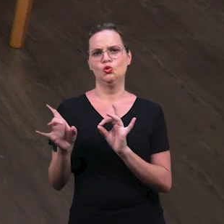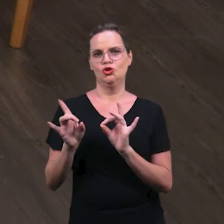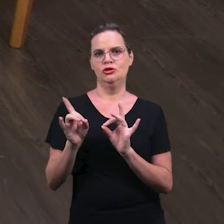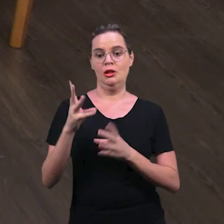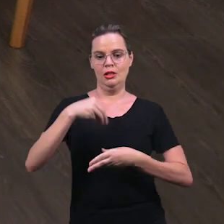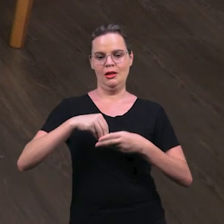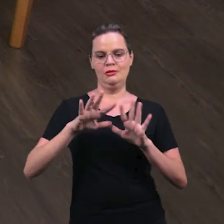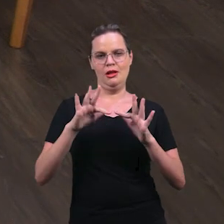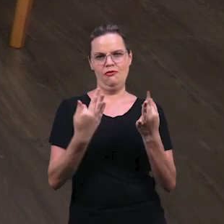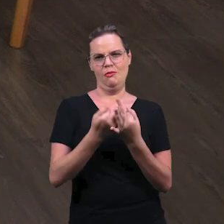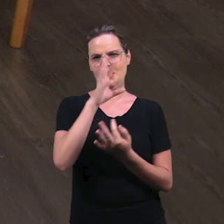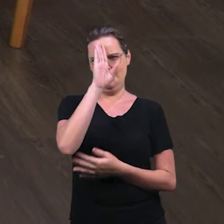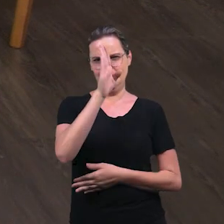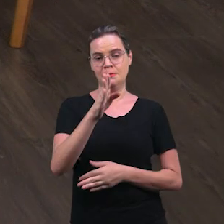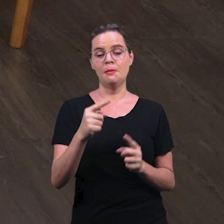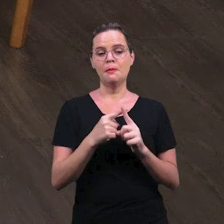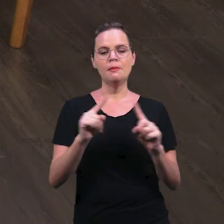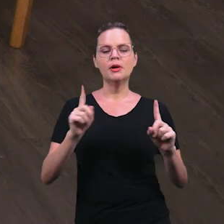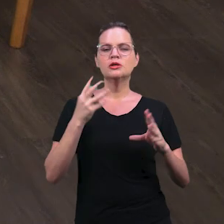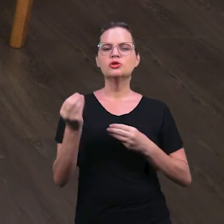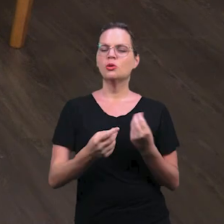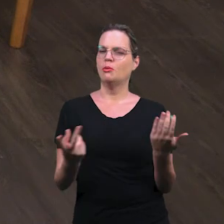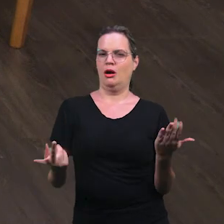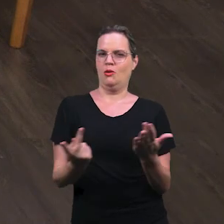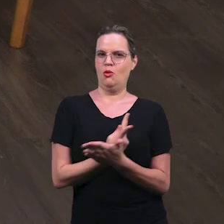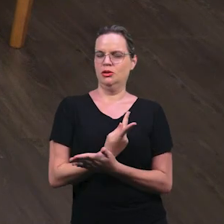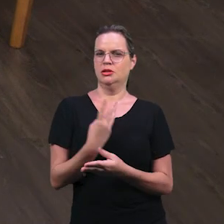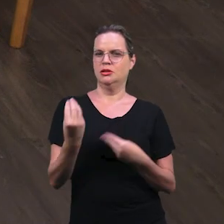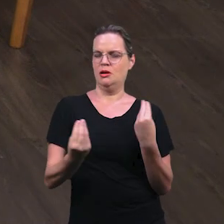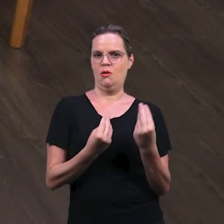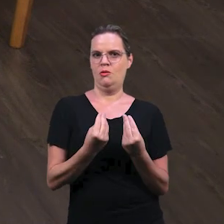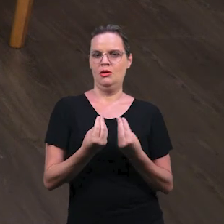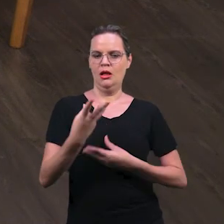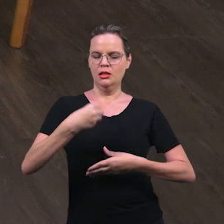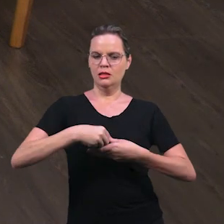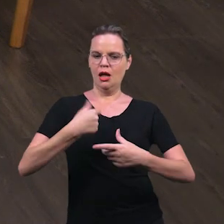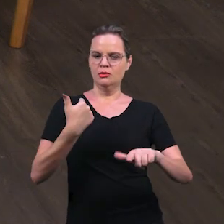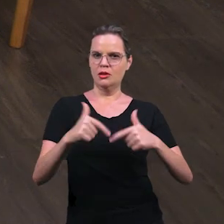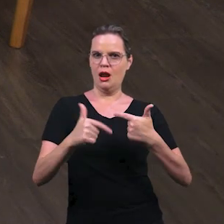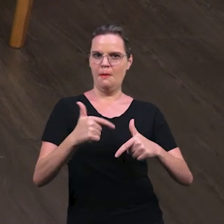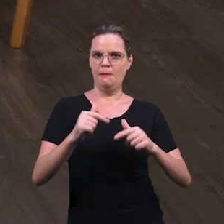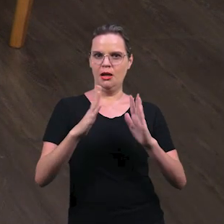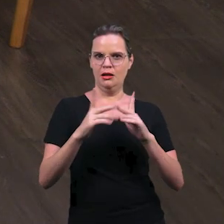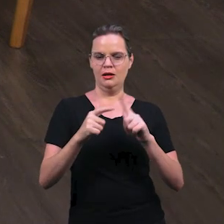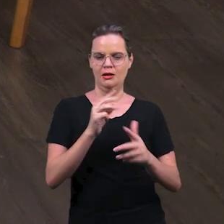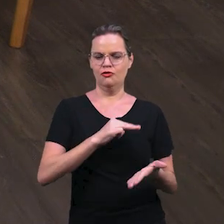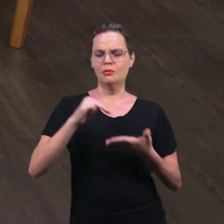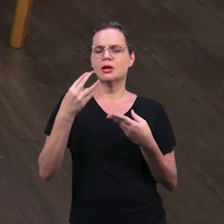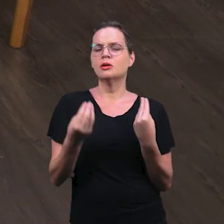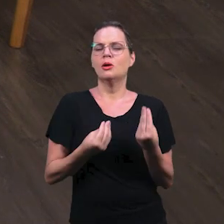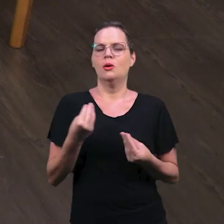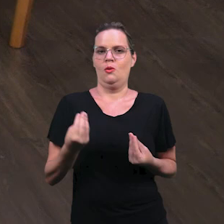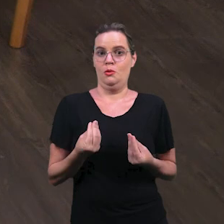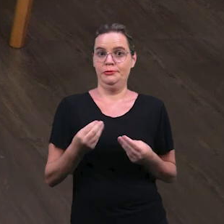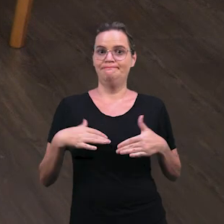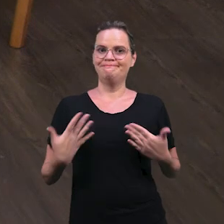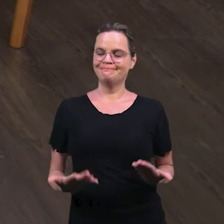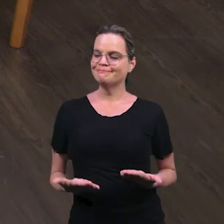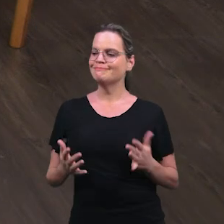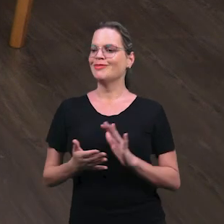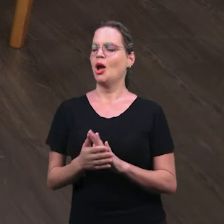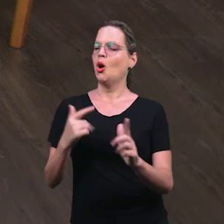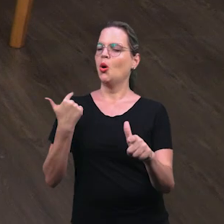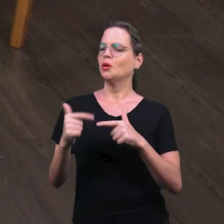sobretudo das famílias. Como é que surgiu isso? Como é que surgiu esse trabalho dentro da Igreja Cristã Maranata? Esse trabalho